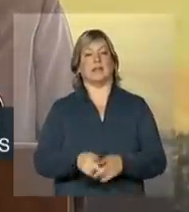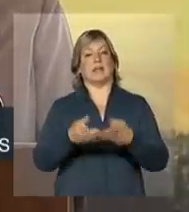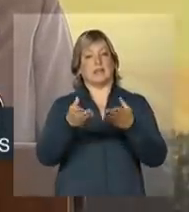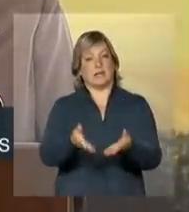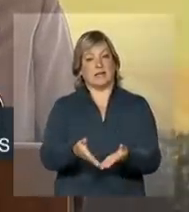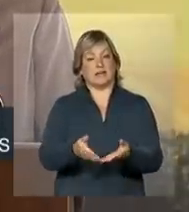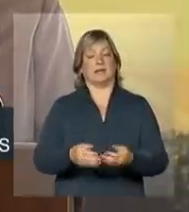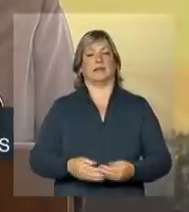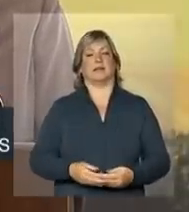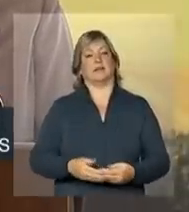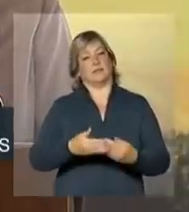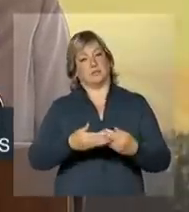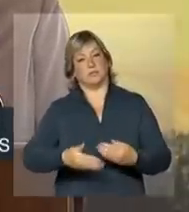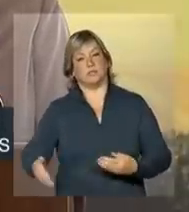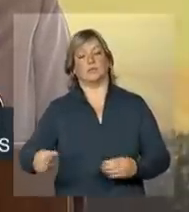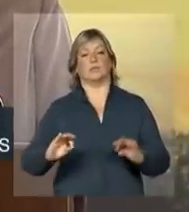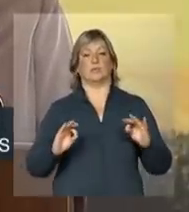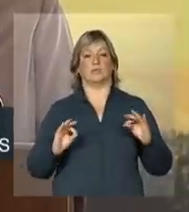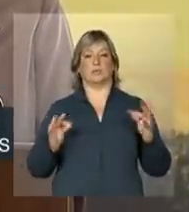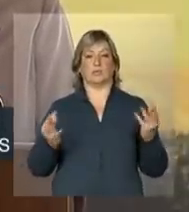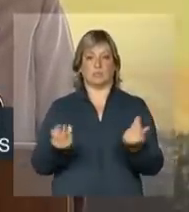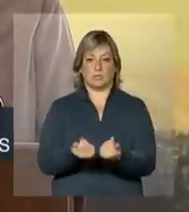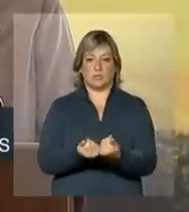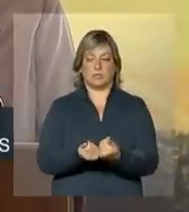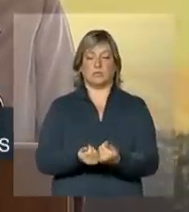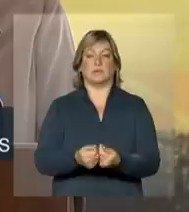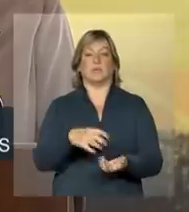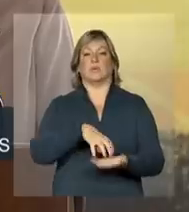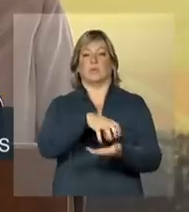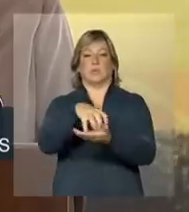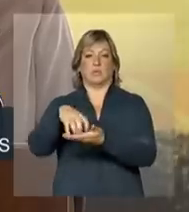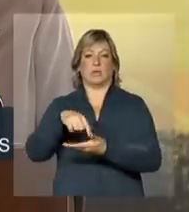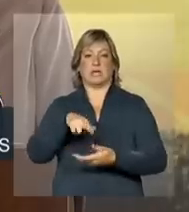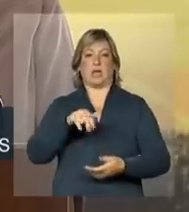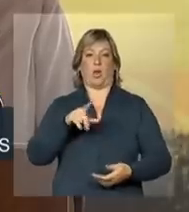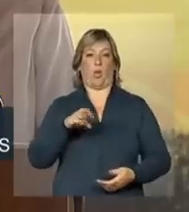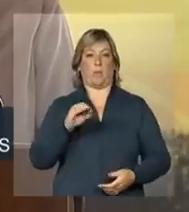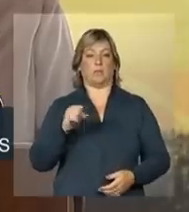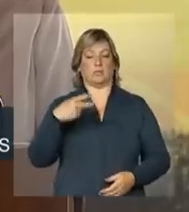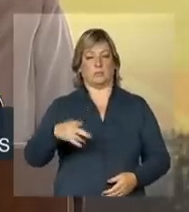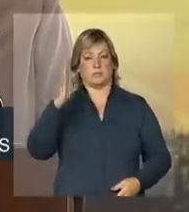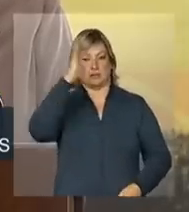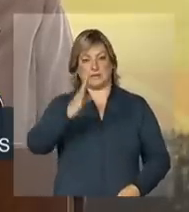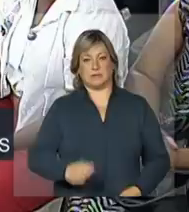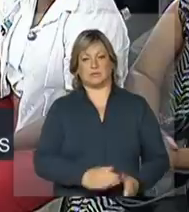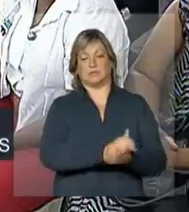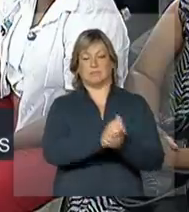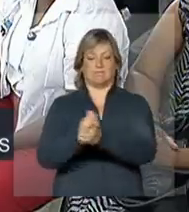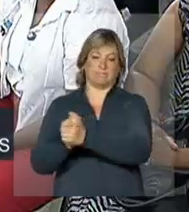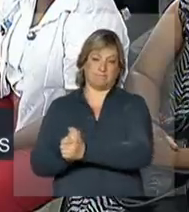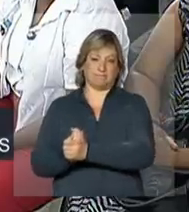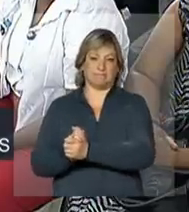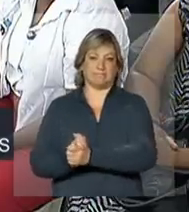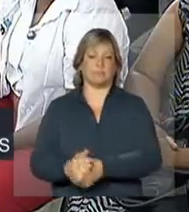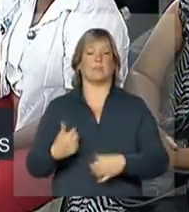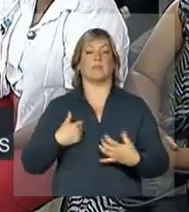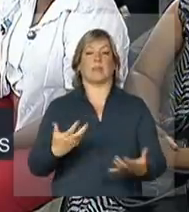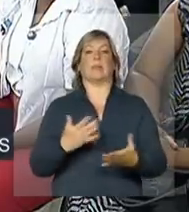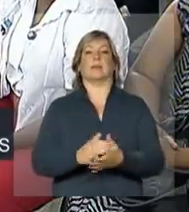de quem eu cumprimento todas as comunidades colombas do Brasil queria